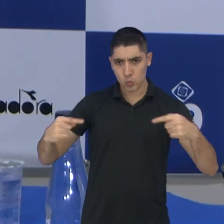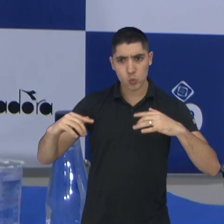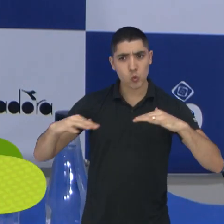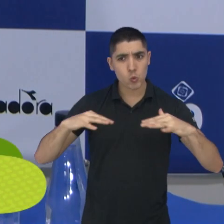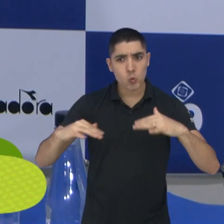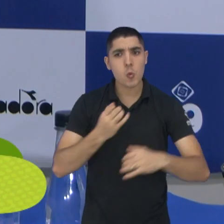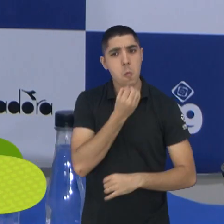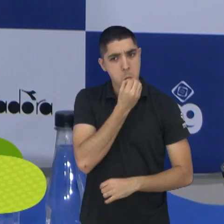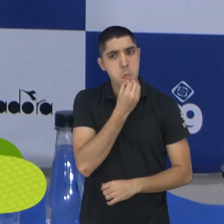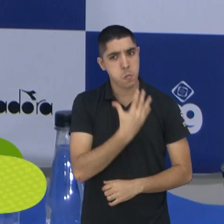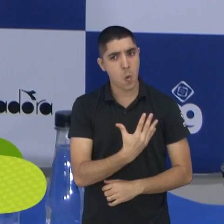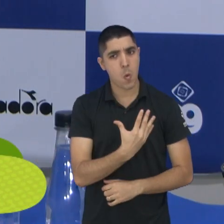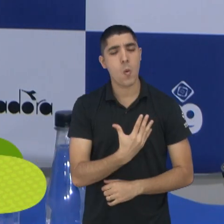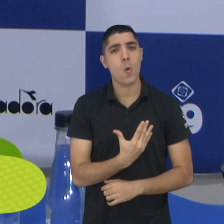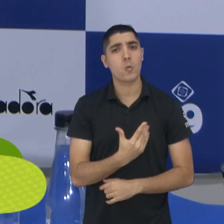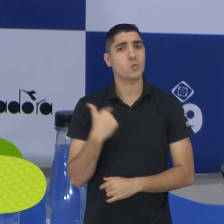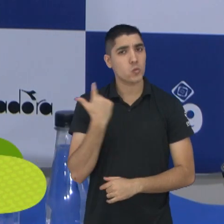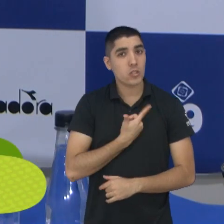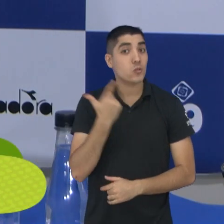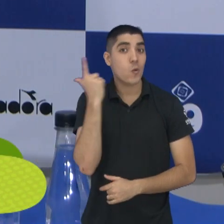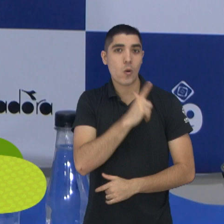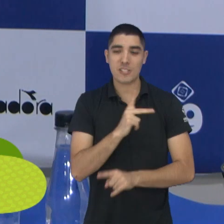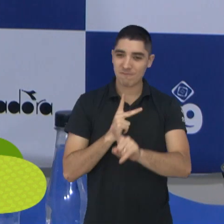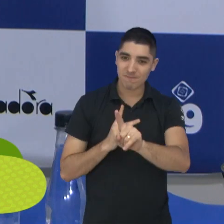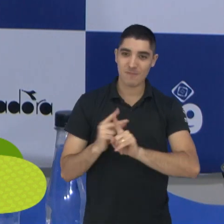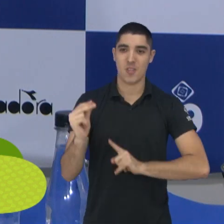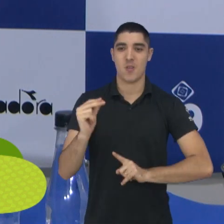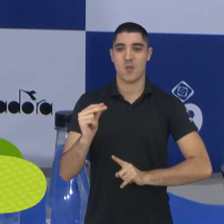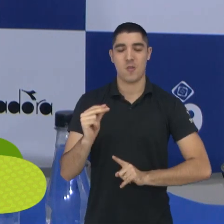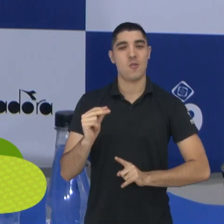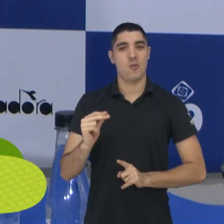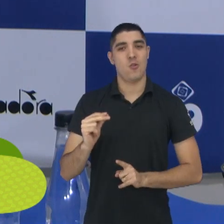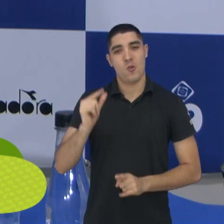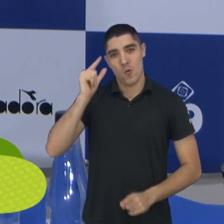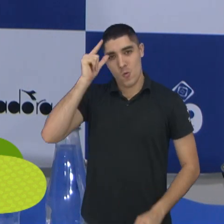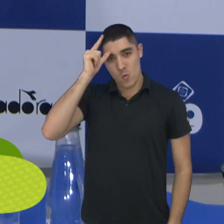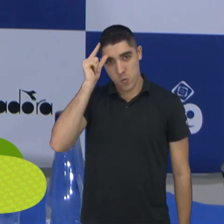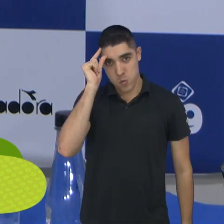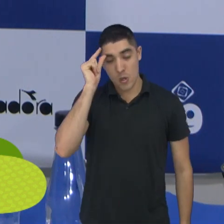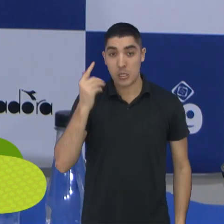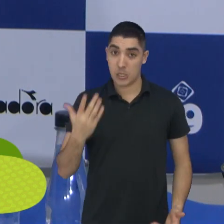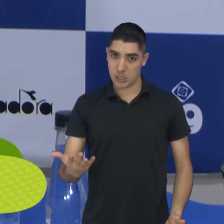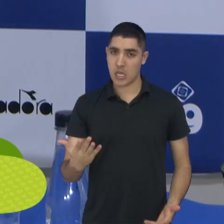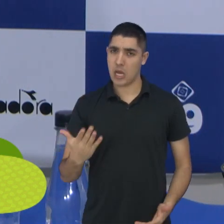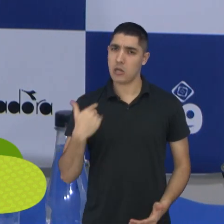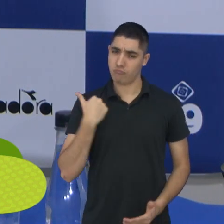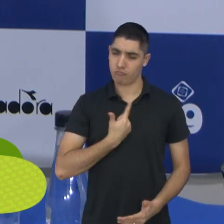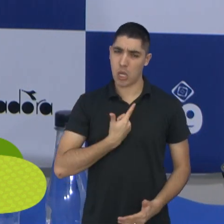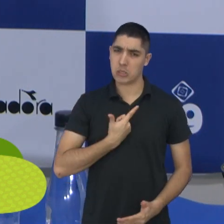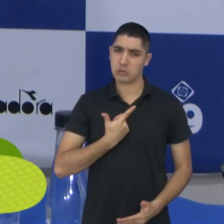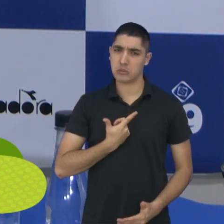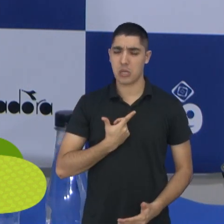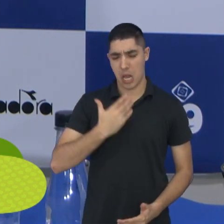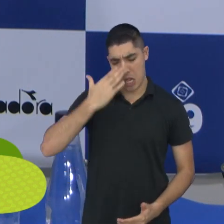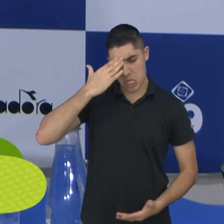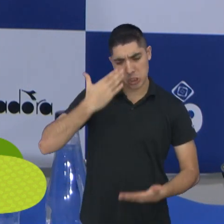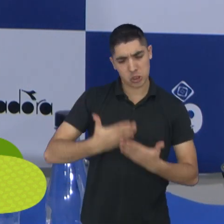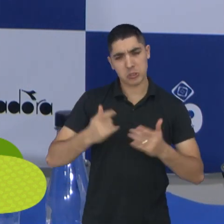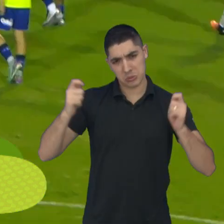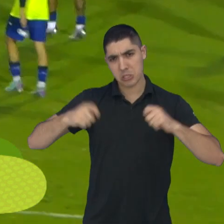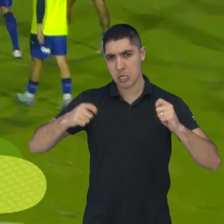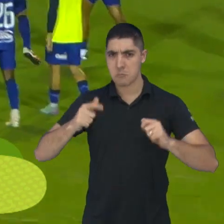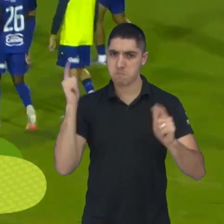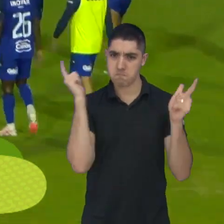buscamos o objetivo que era a vitória. Então, creio que dentro da matemática a gente está